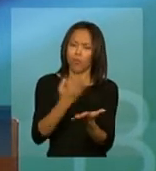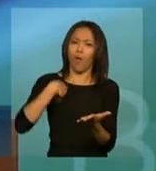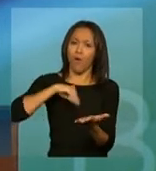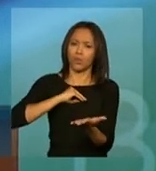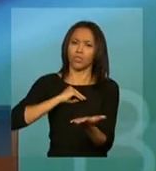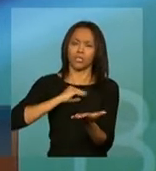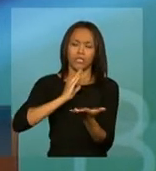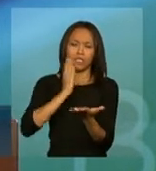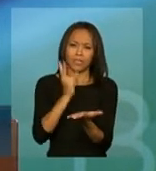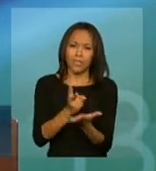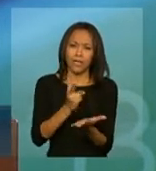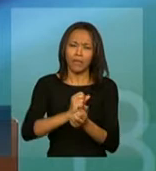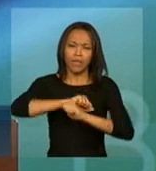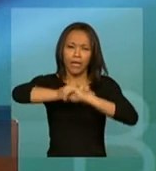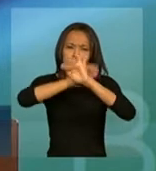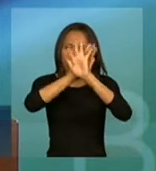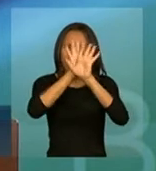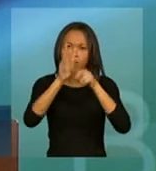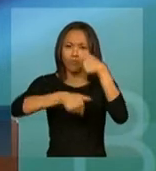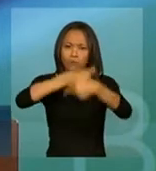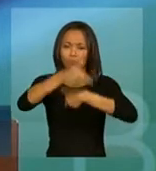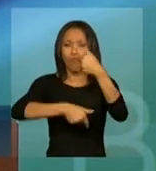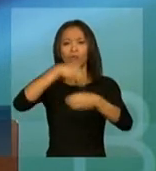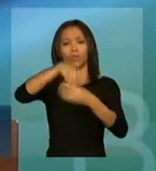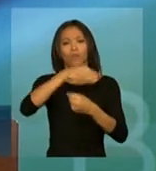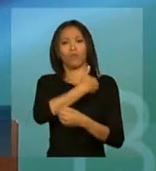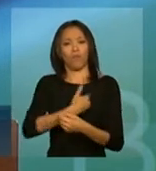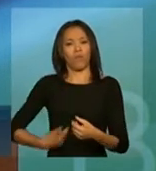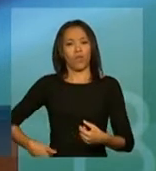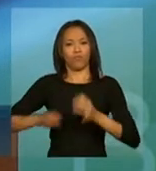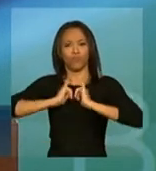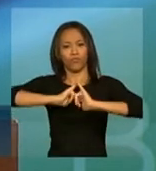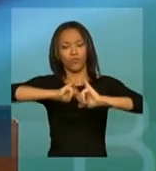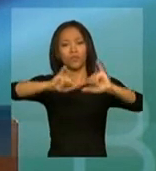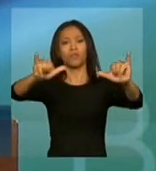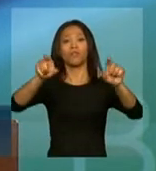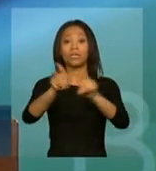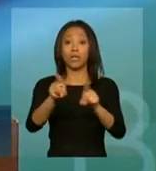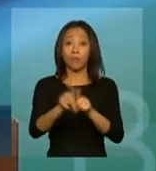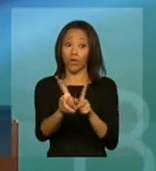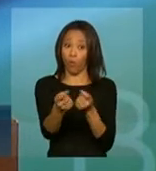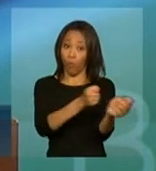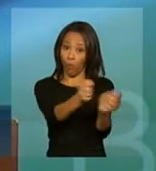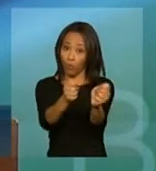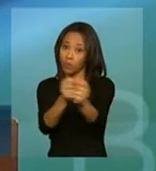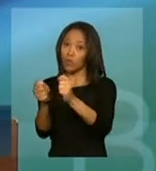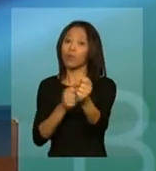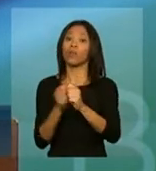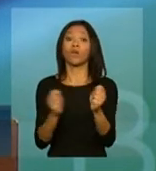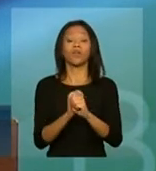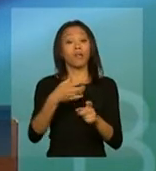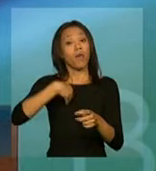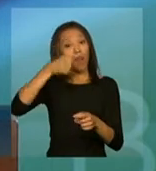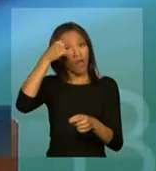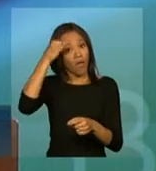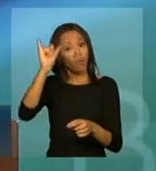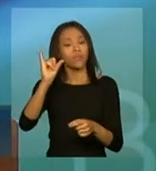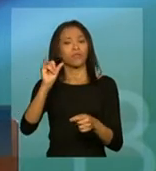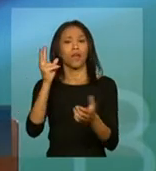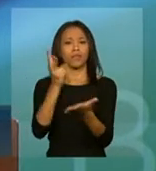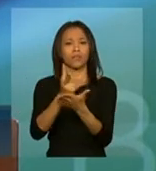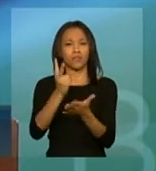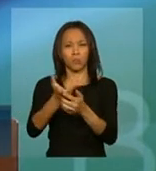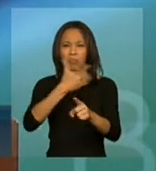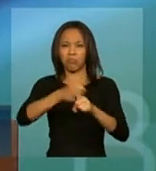na transparência da nossa gestão pública e na eficiência das nossas instituições de controle, de forma a combater de forma implacável a